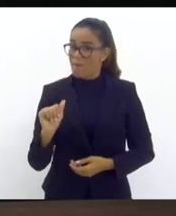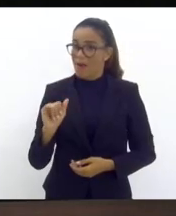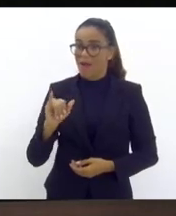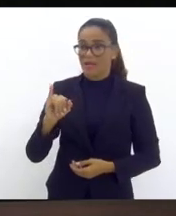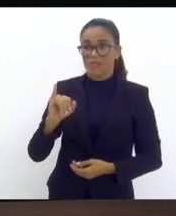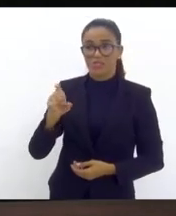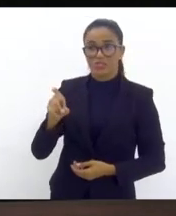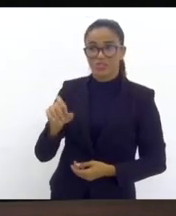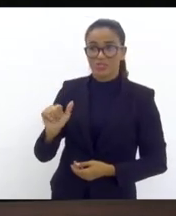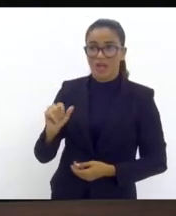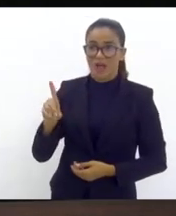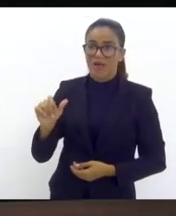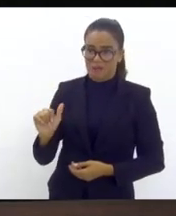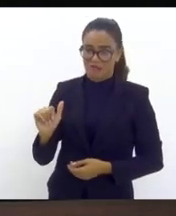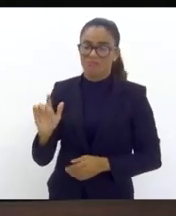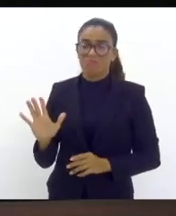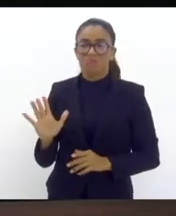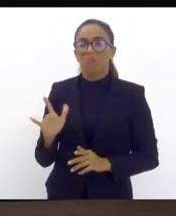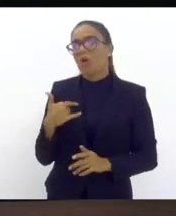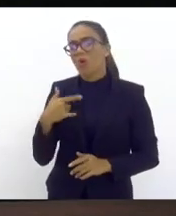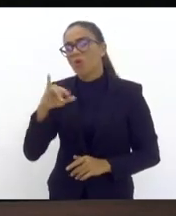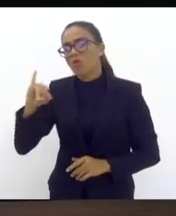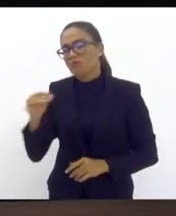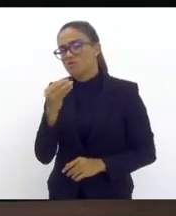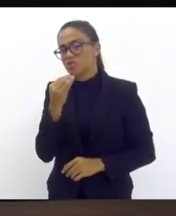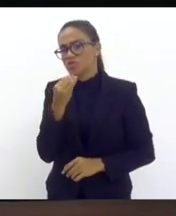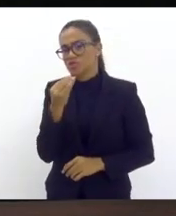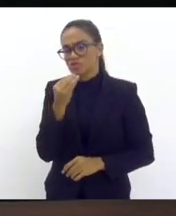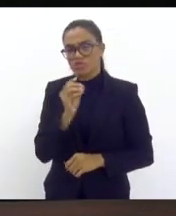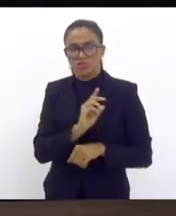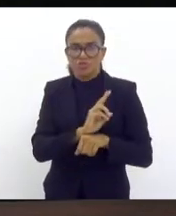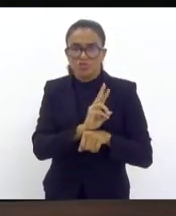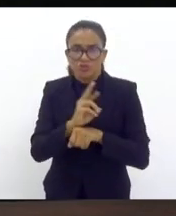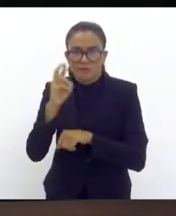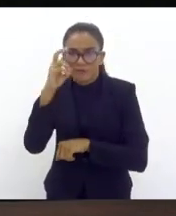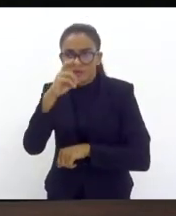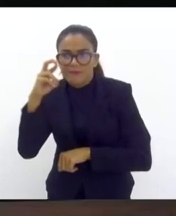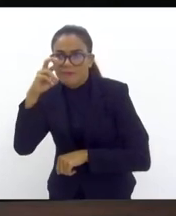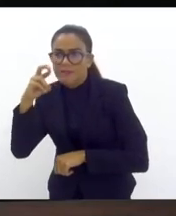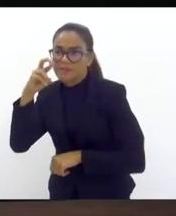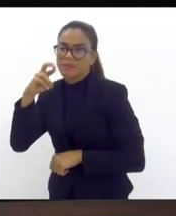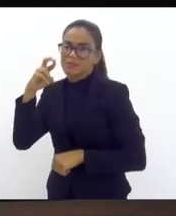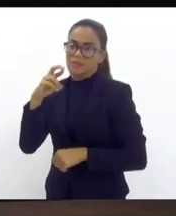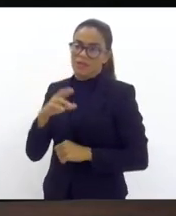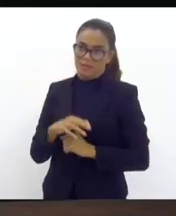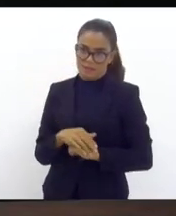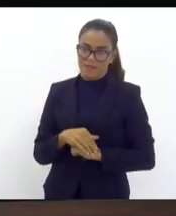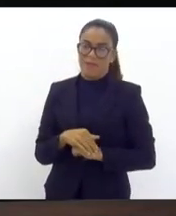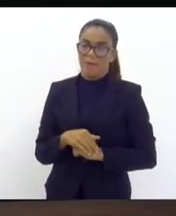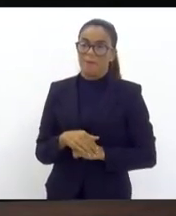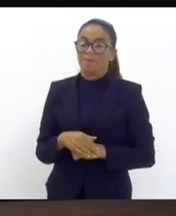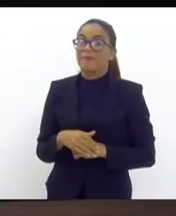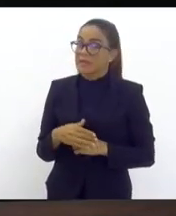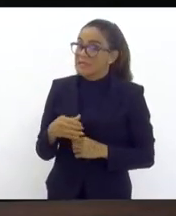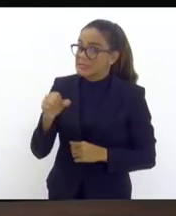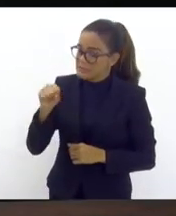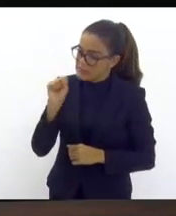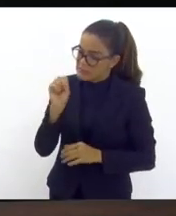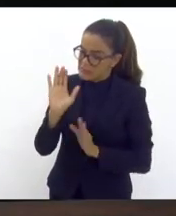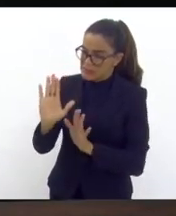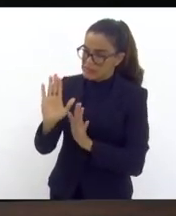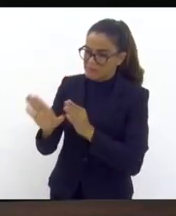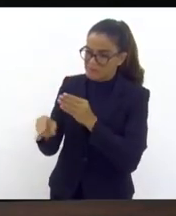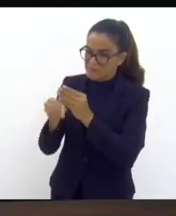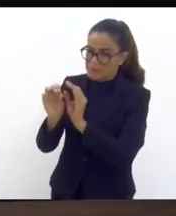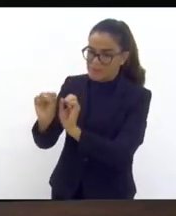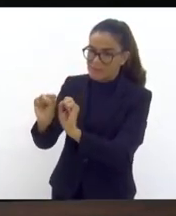a chance de fiscalizar em outras regiões essas águas do rio então sim Vou permitir sim